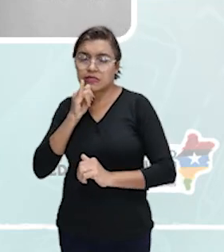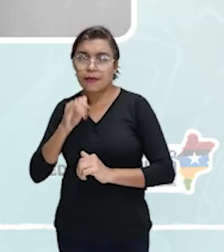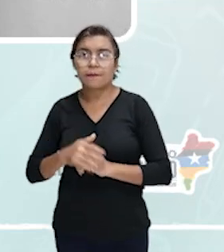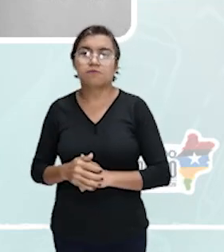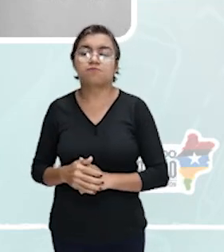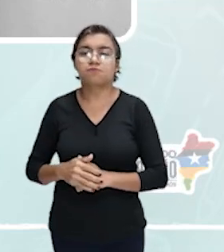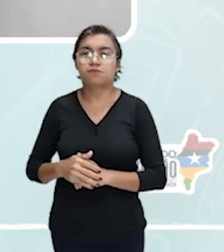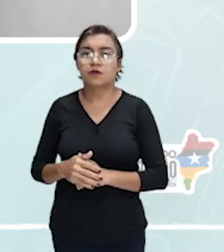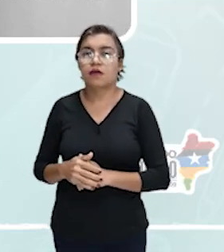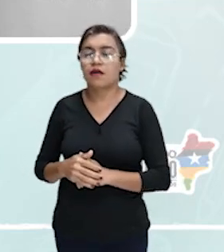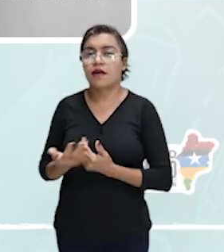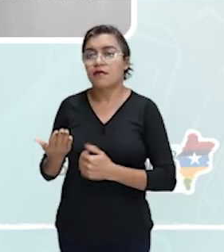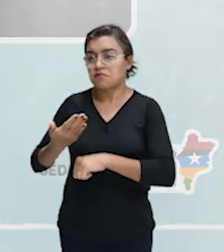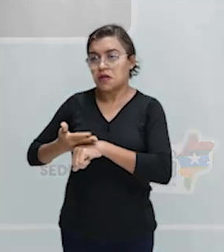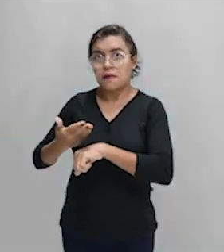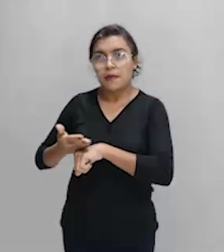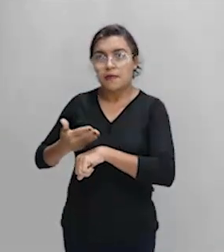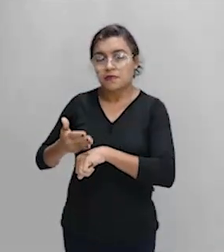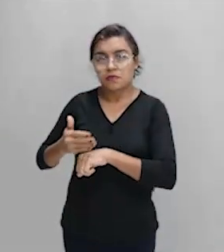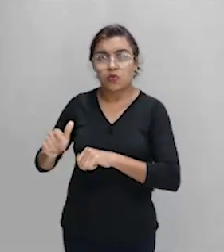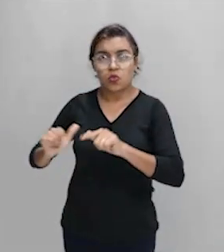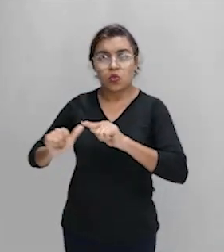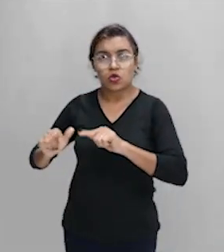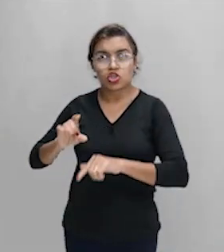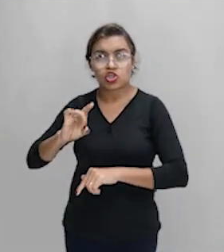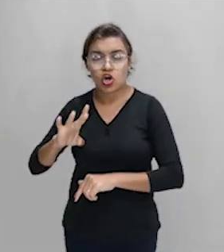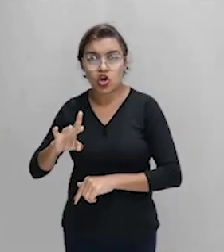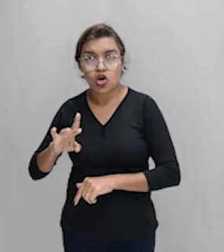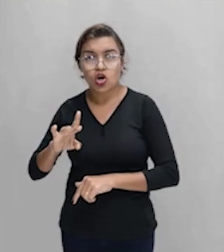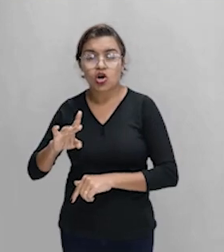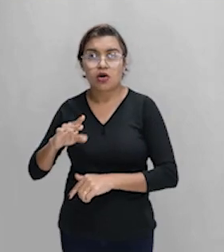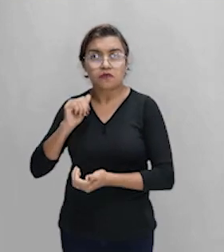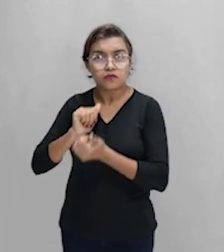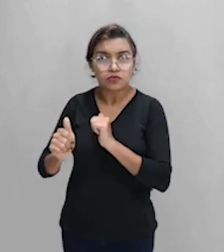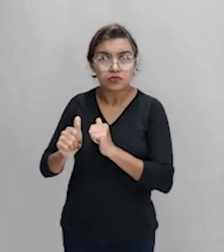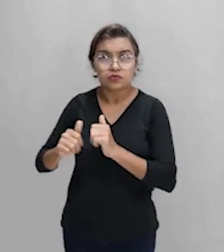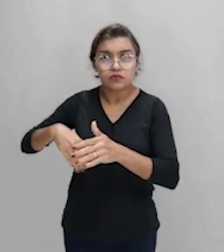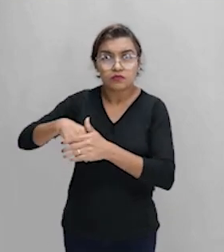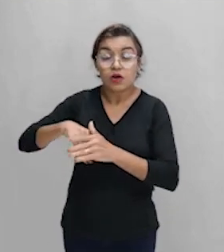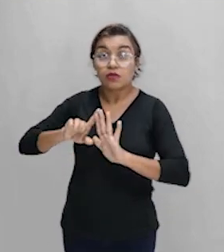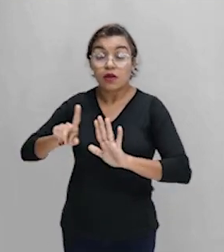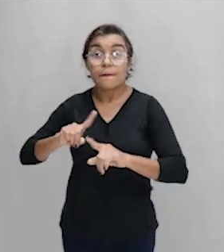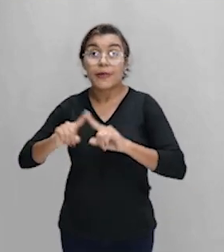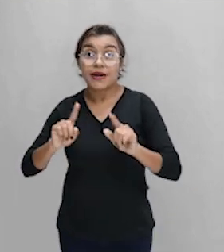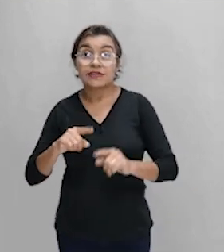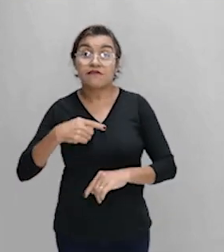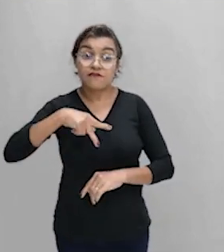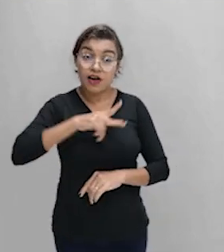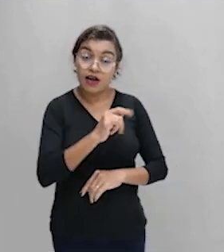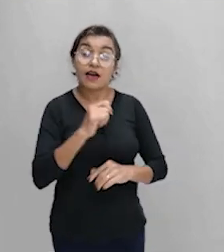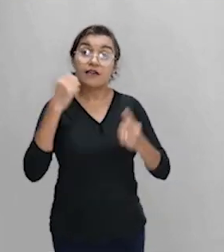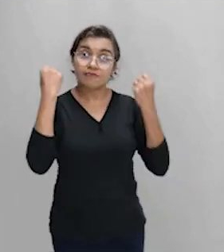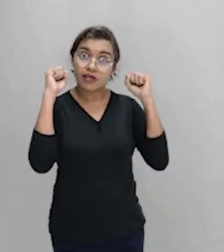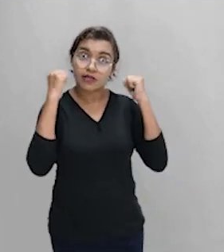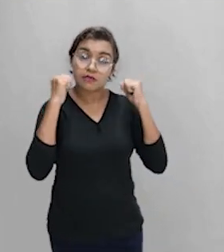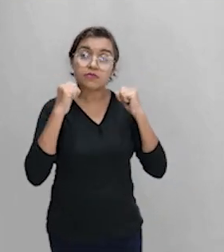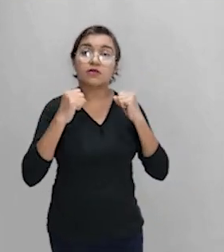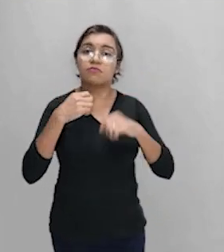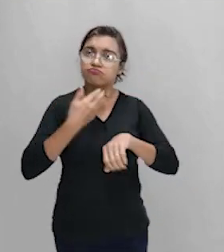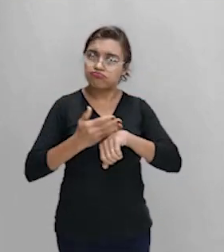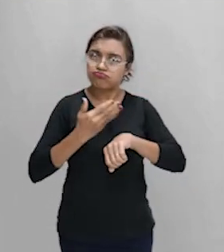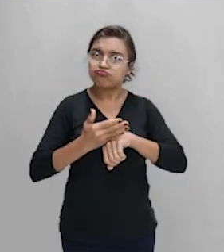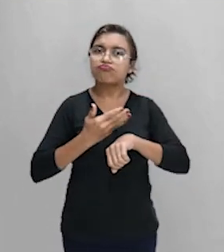forma específica ao futebol, mas ele está ali na academia, ele está trabalhando no seu cardiorrespiratório, aquelas capacidades físicas que eu falei para